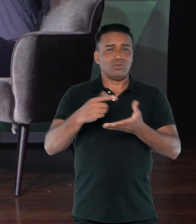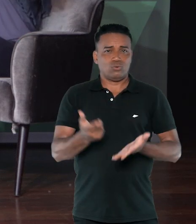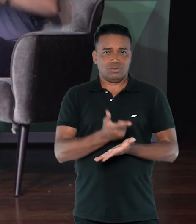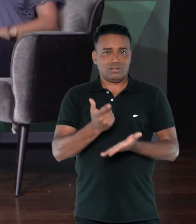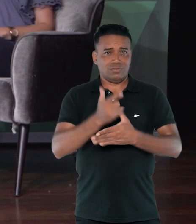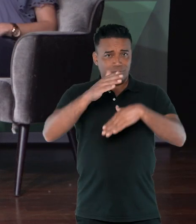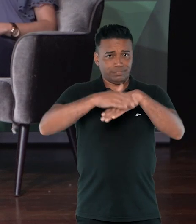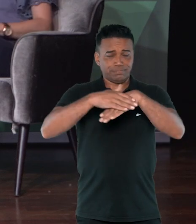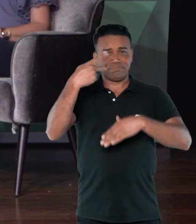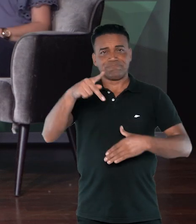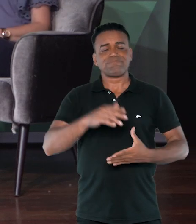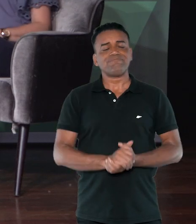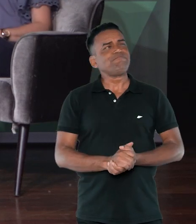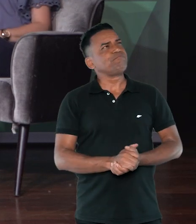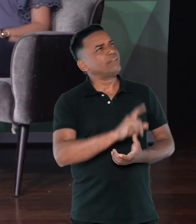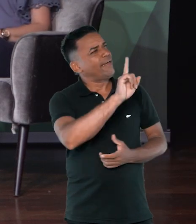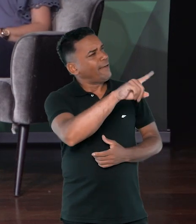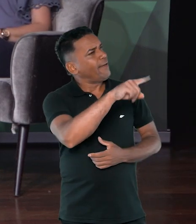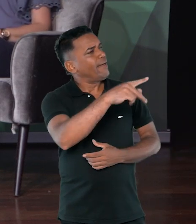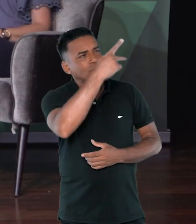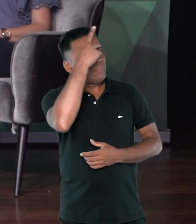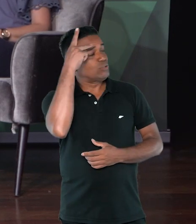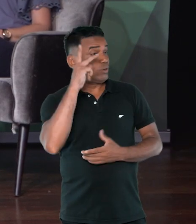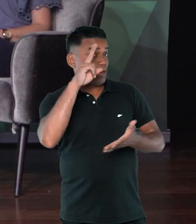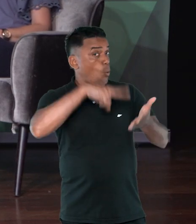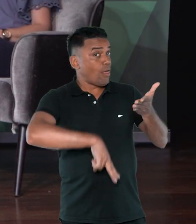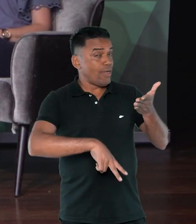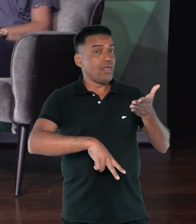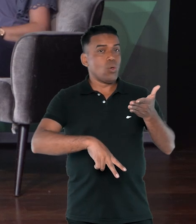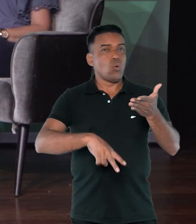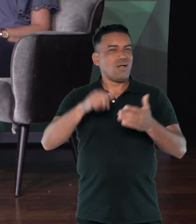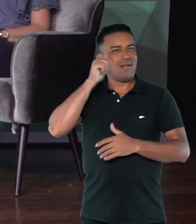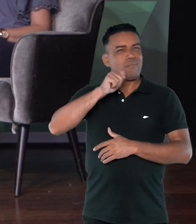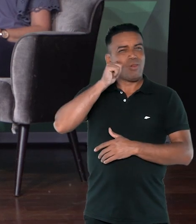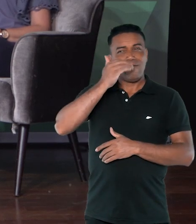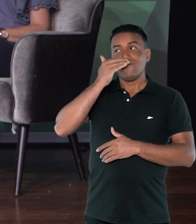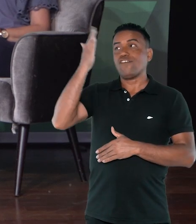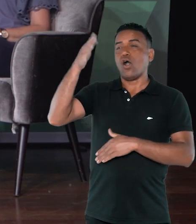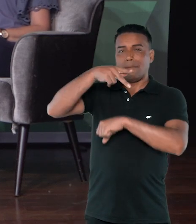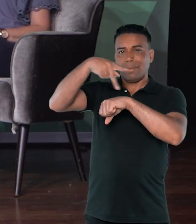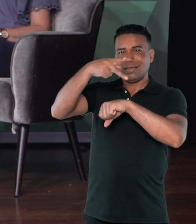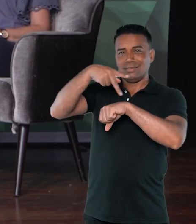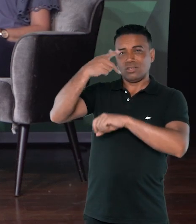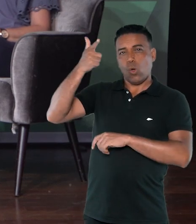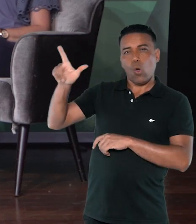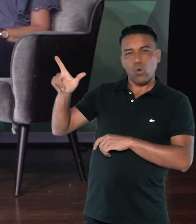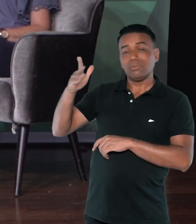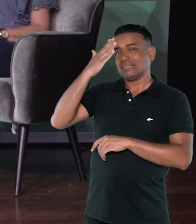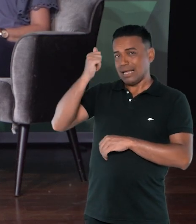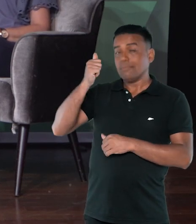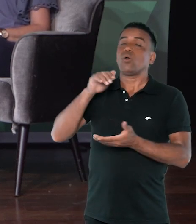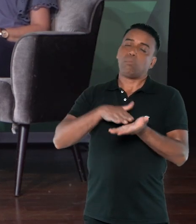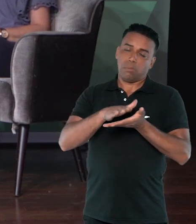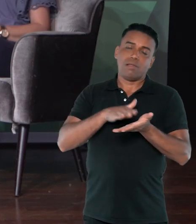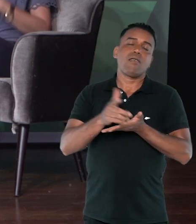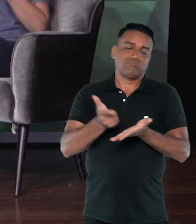está fora do Brasil, mas sabe do livro. Teve uma que foi muito bonito, assim, foi muito interessante. O